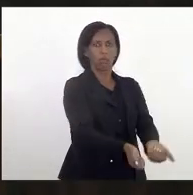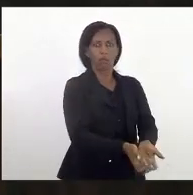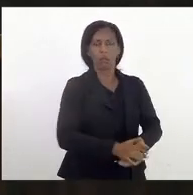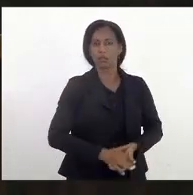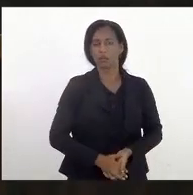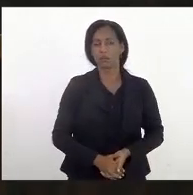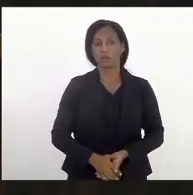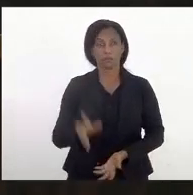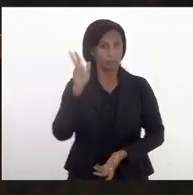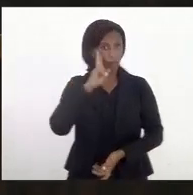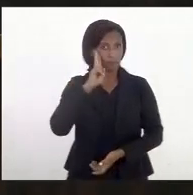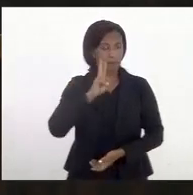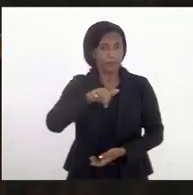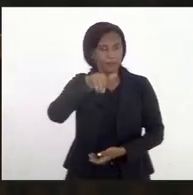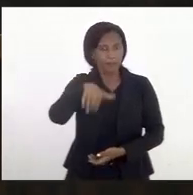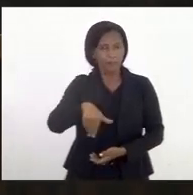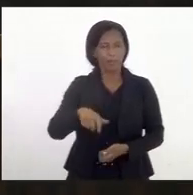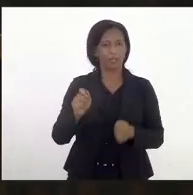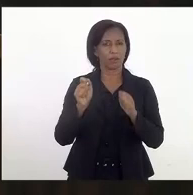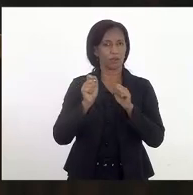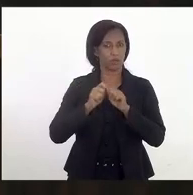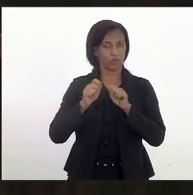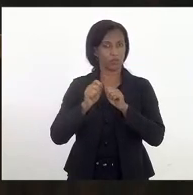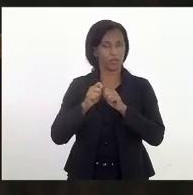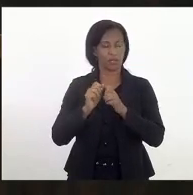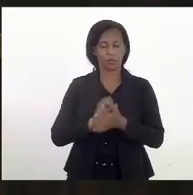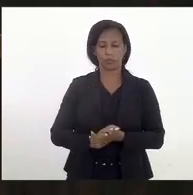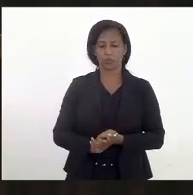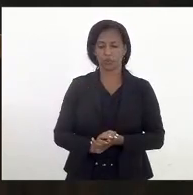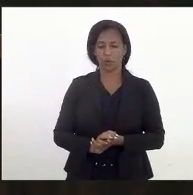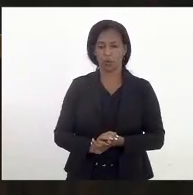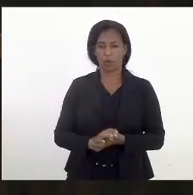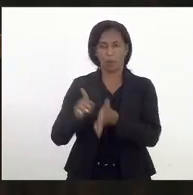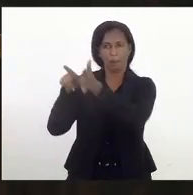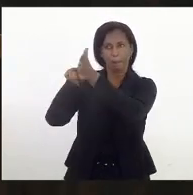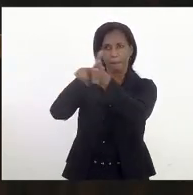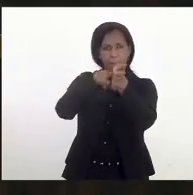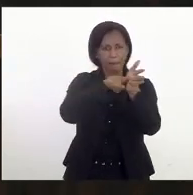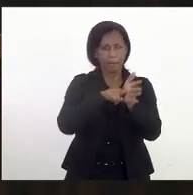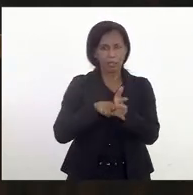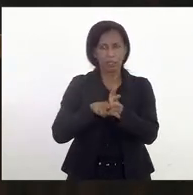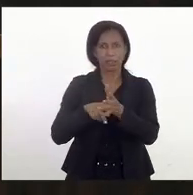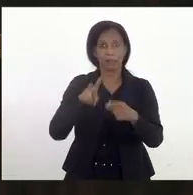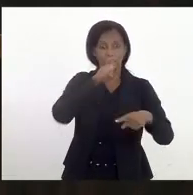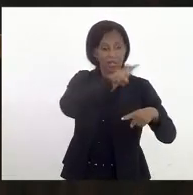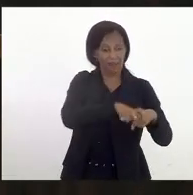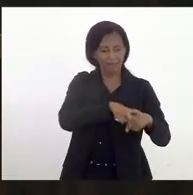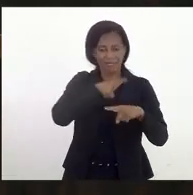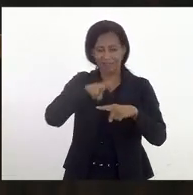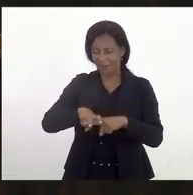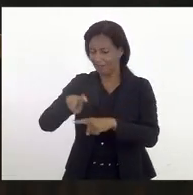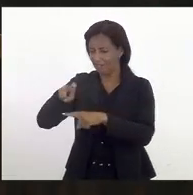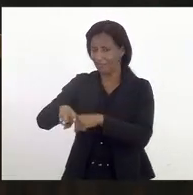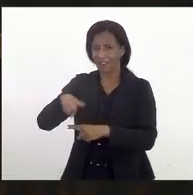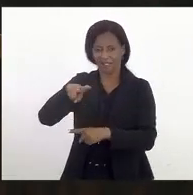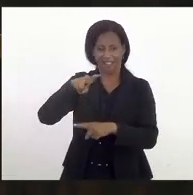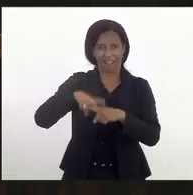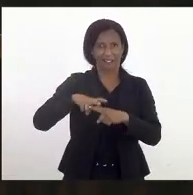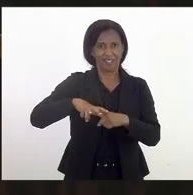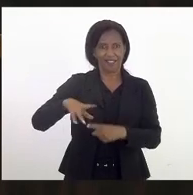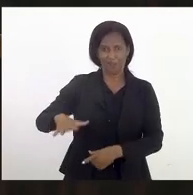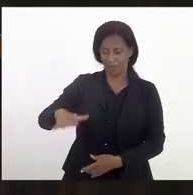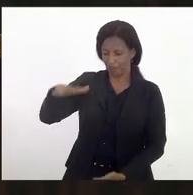e eu lembro bem nós fizemos uma cotação para as cadeiras são menos da metade do preço a cadeira nas cadeiras